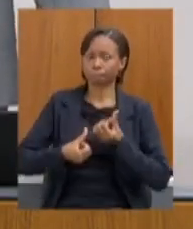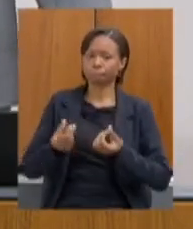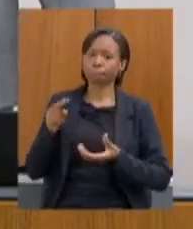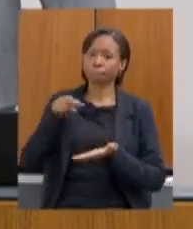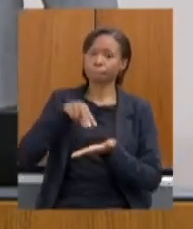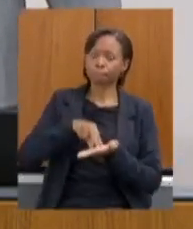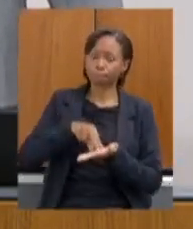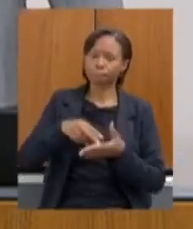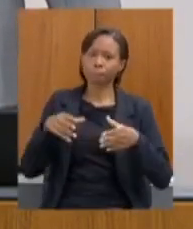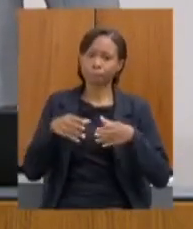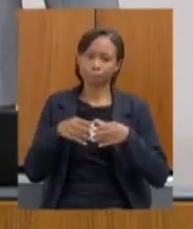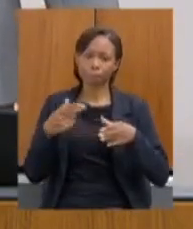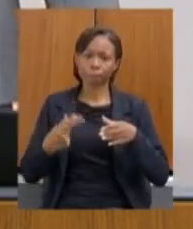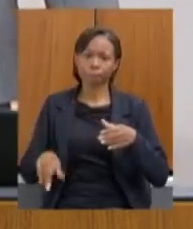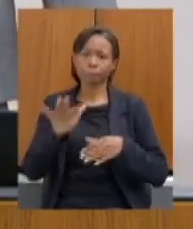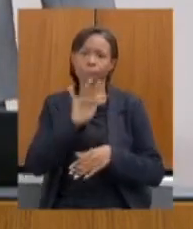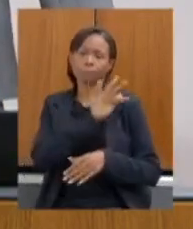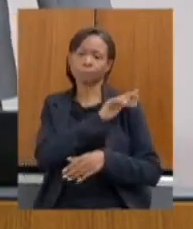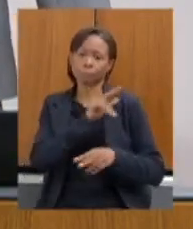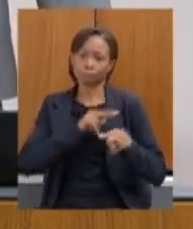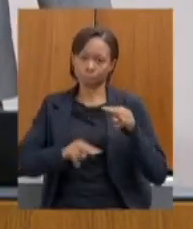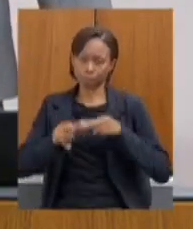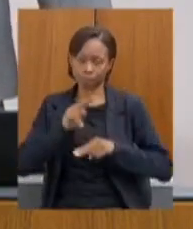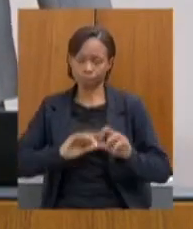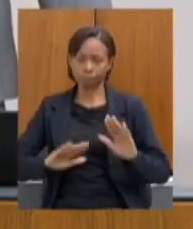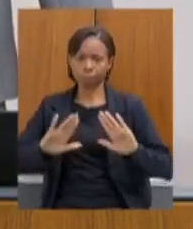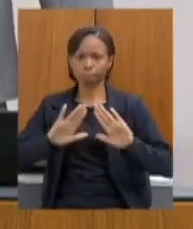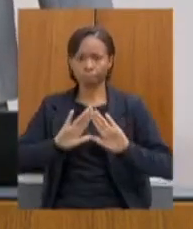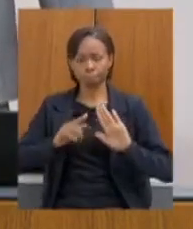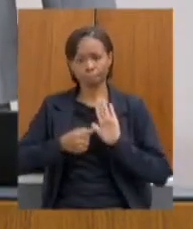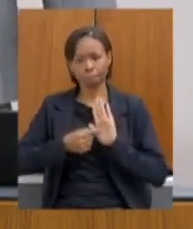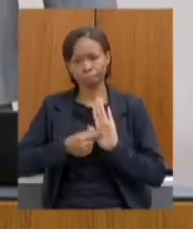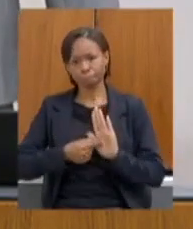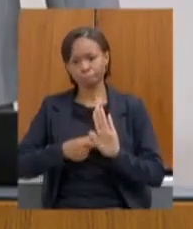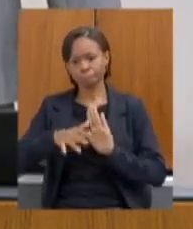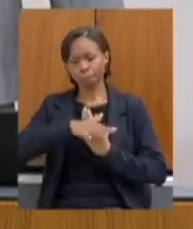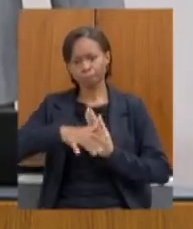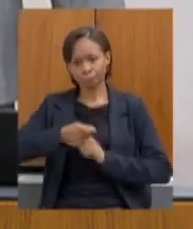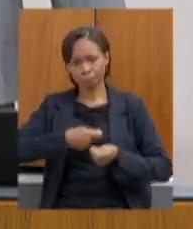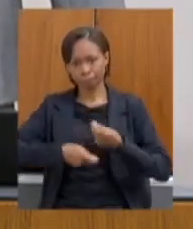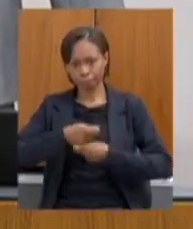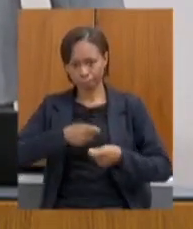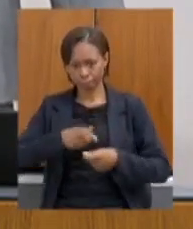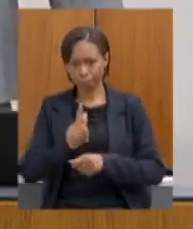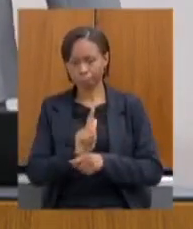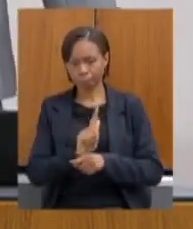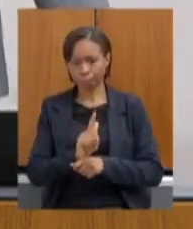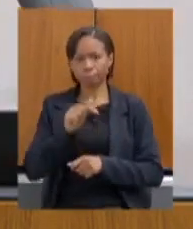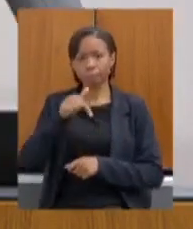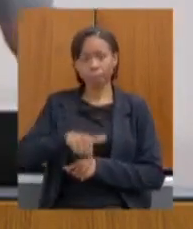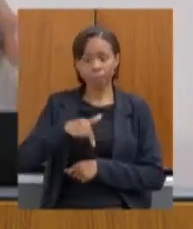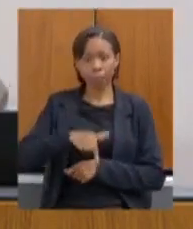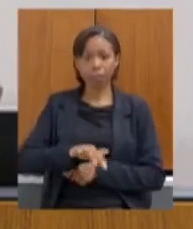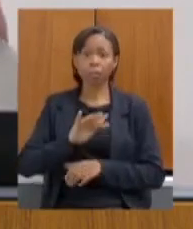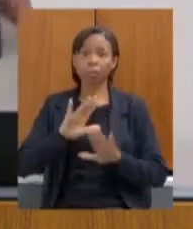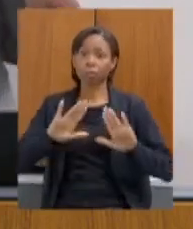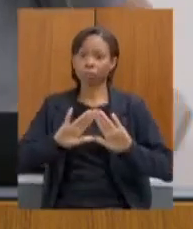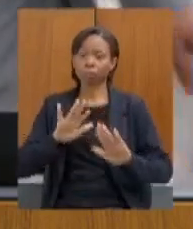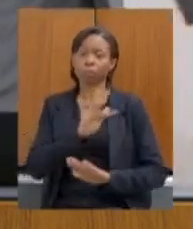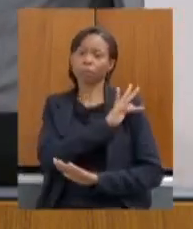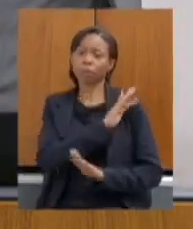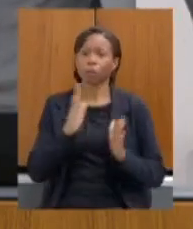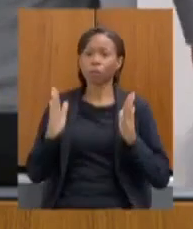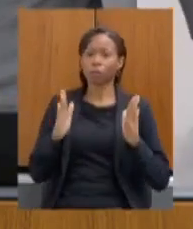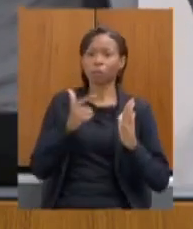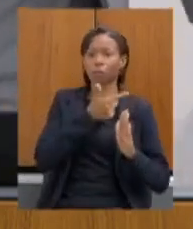Assembleia para prestar informações sobre a gestão de suas respectivas áreas. Nessa edição da Assembleia Fiscaliza, realizada entre os dias